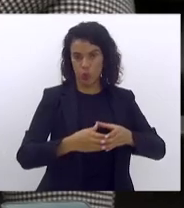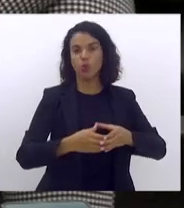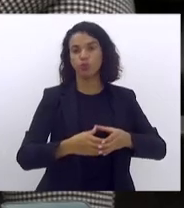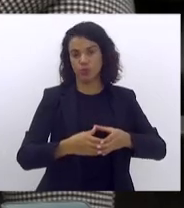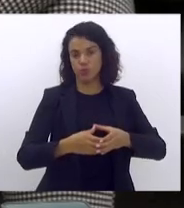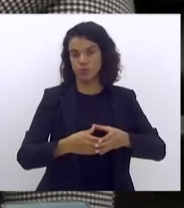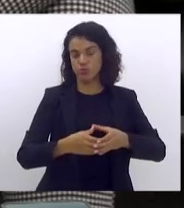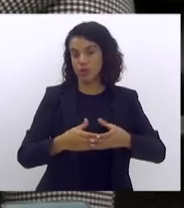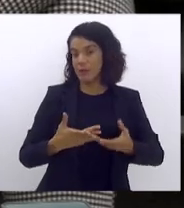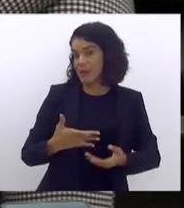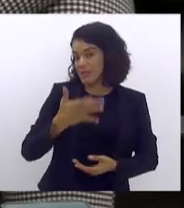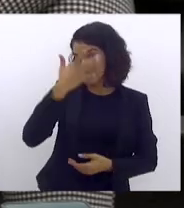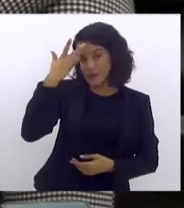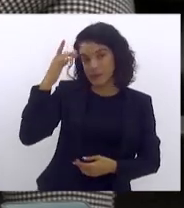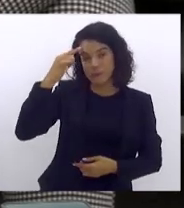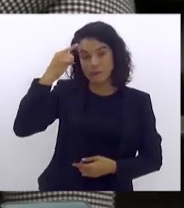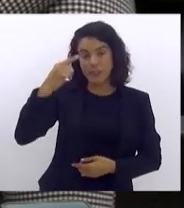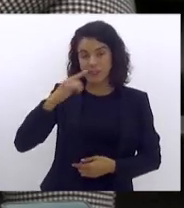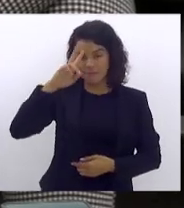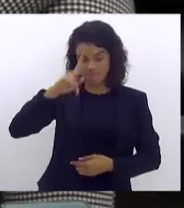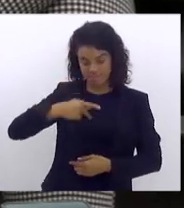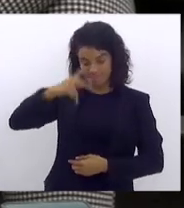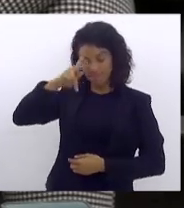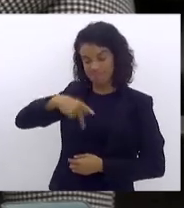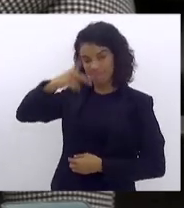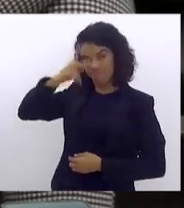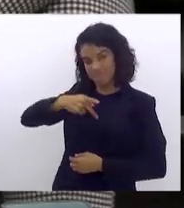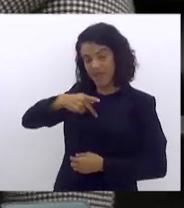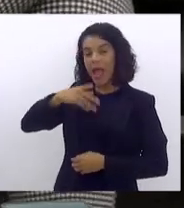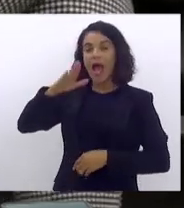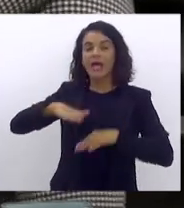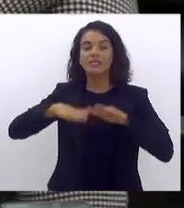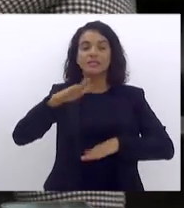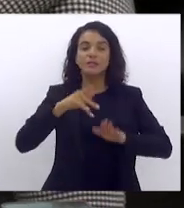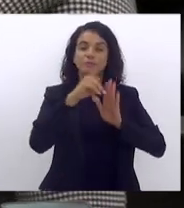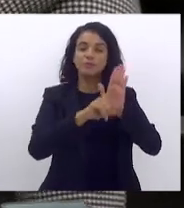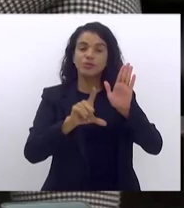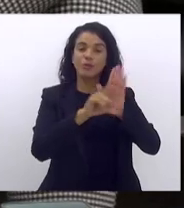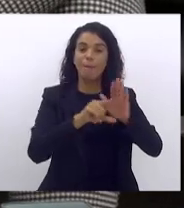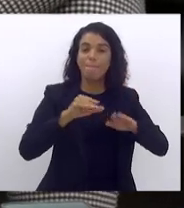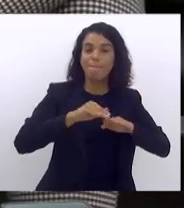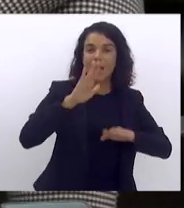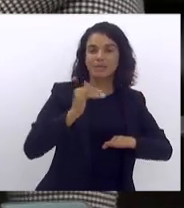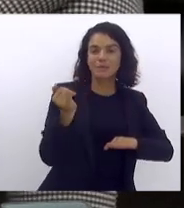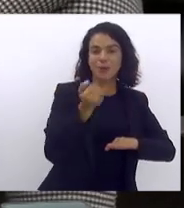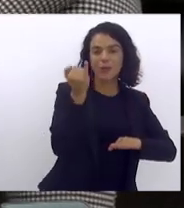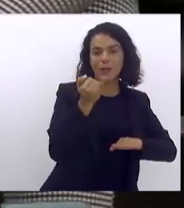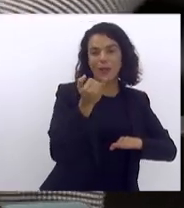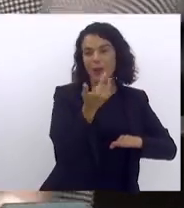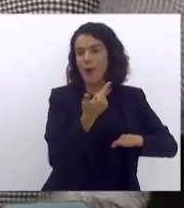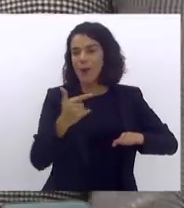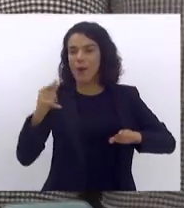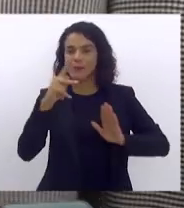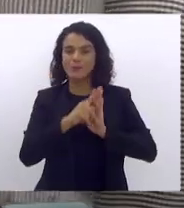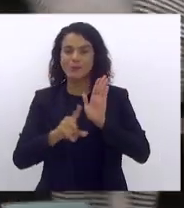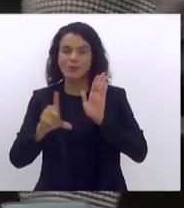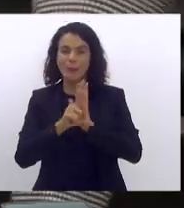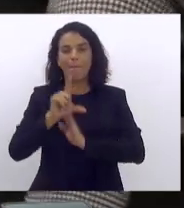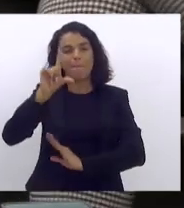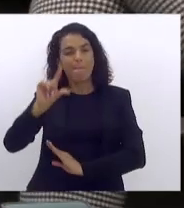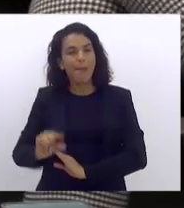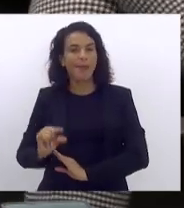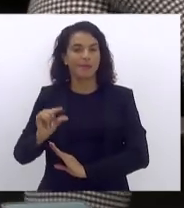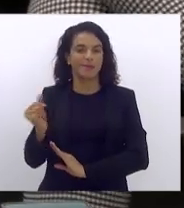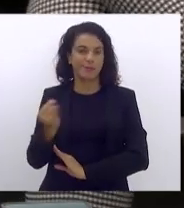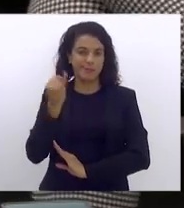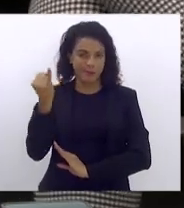pensam no seu próprio espaço. Às vezes alguns projetos vão ter mais relevâncias e outros menos. É da própria pauta, da própria